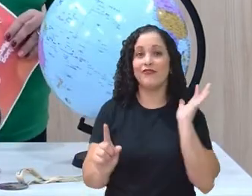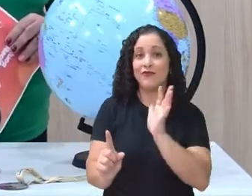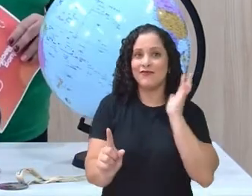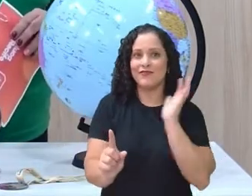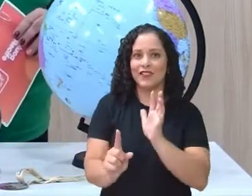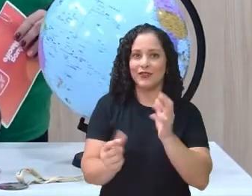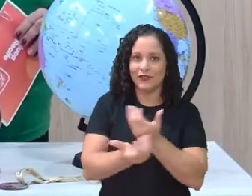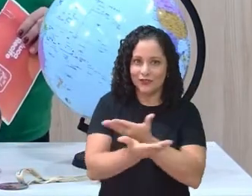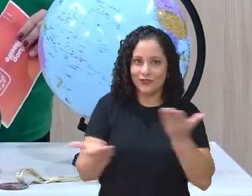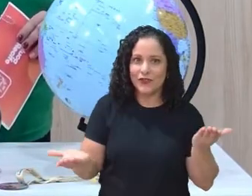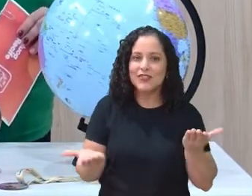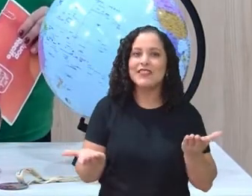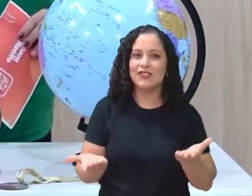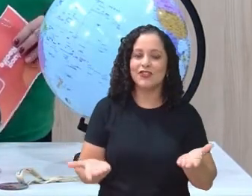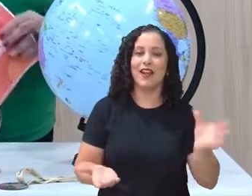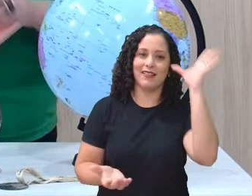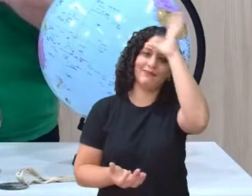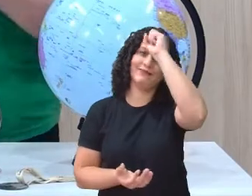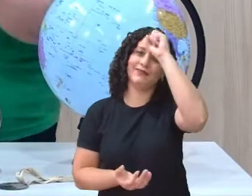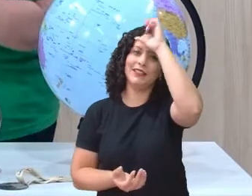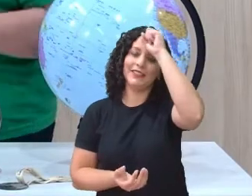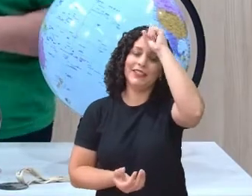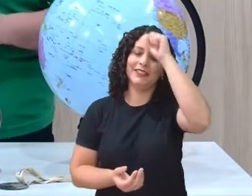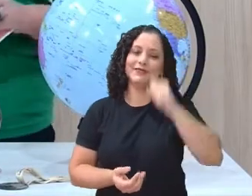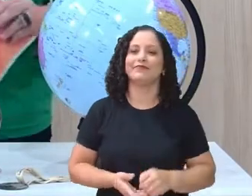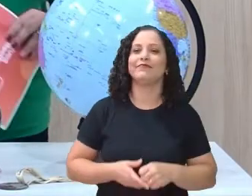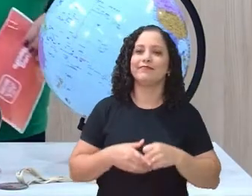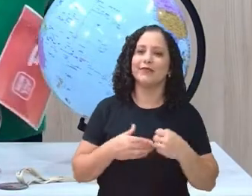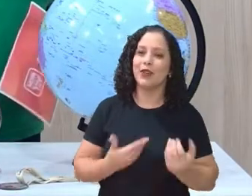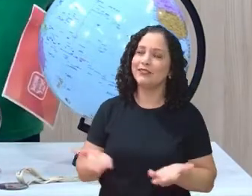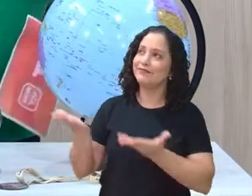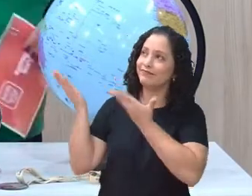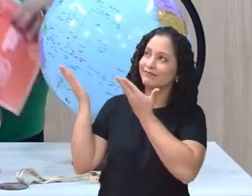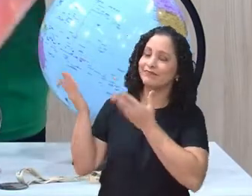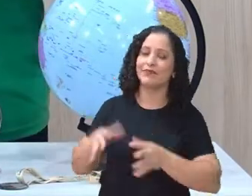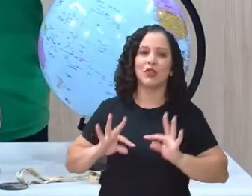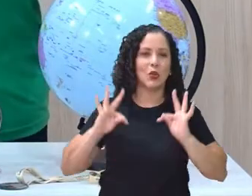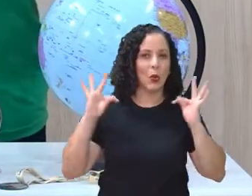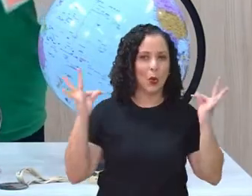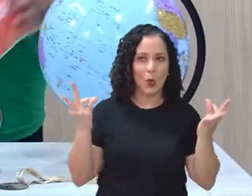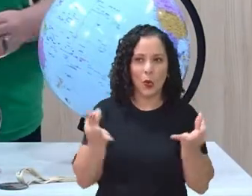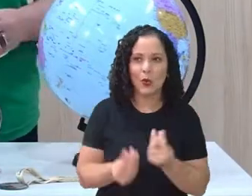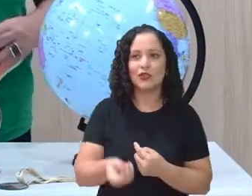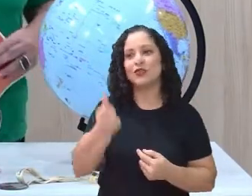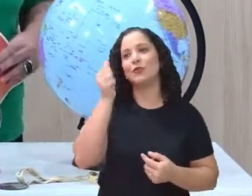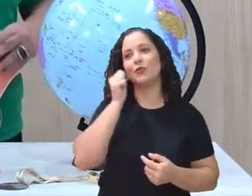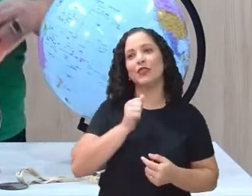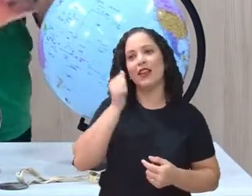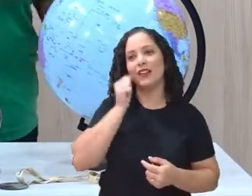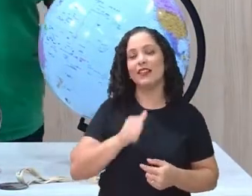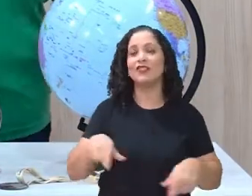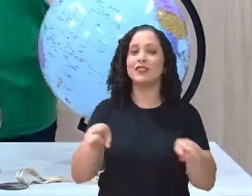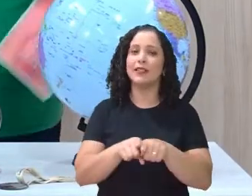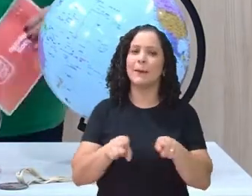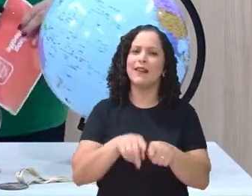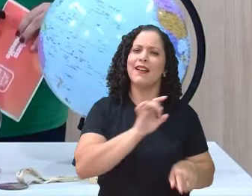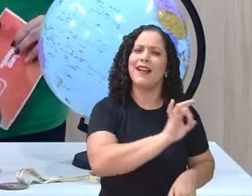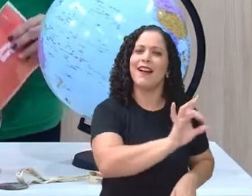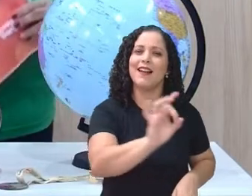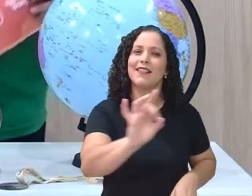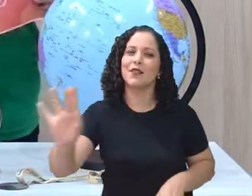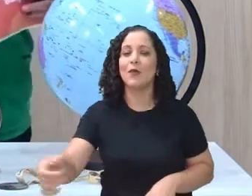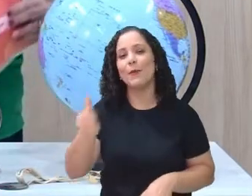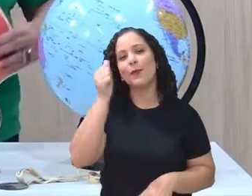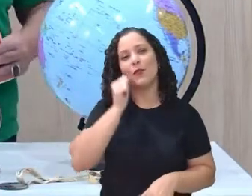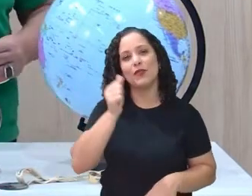para a formação de todos vocês. Então, aí, a todas essas mulheres, e as mulheres, né, da nossa escola, aqui eu vou fazer